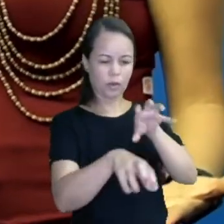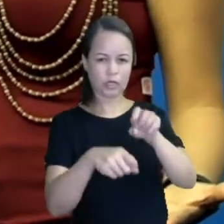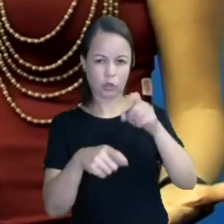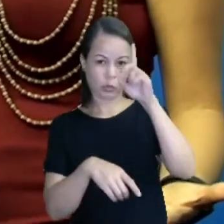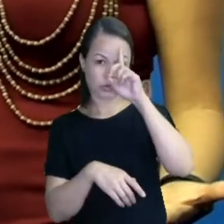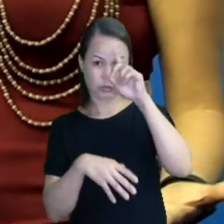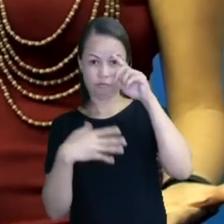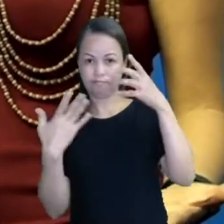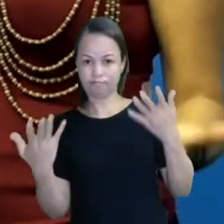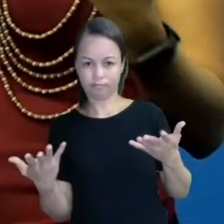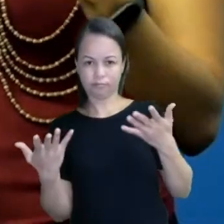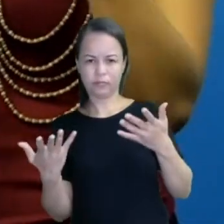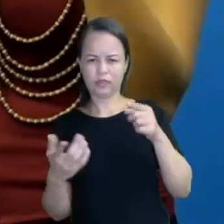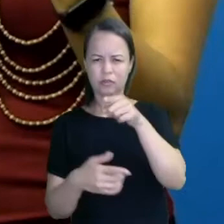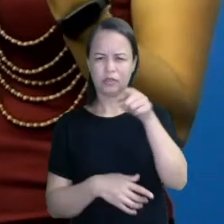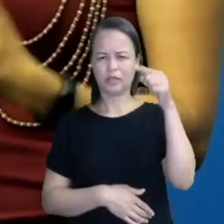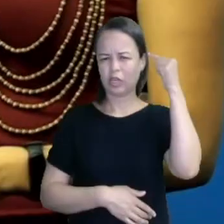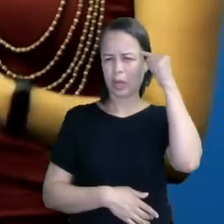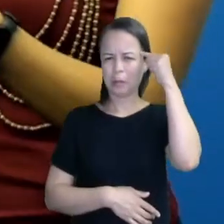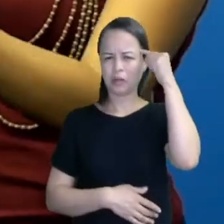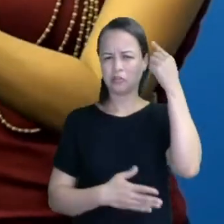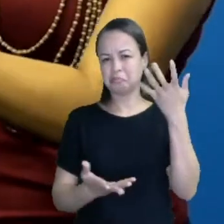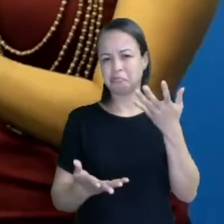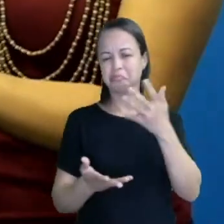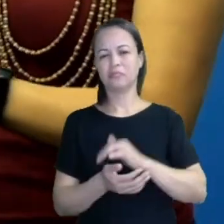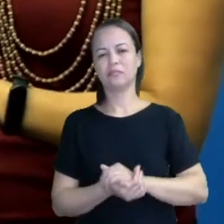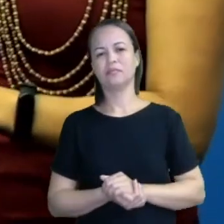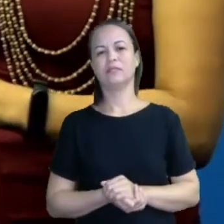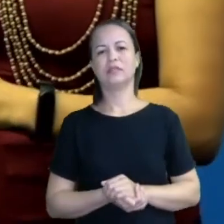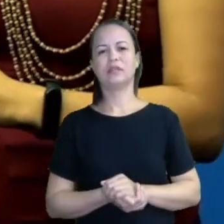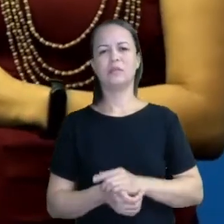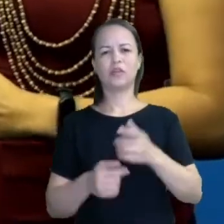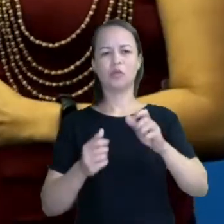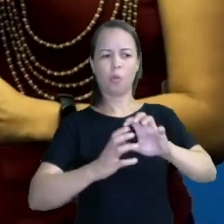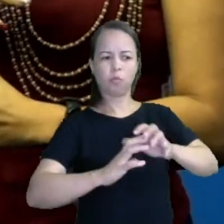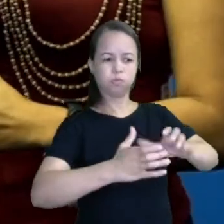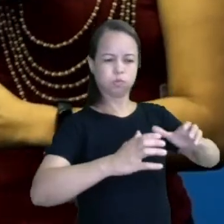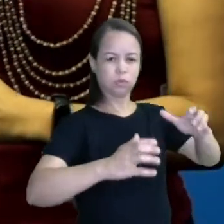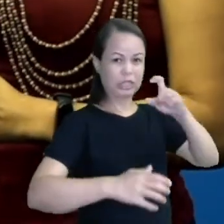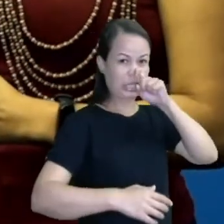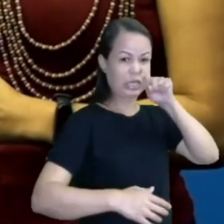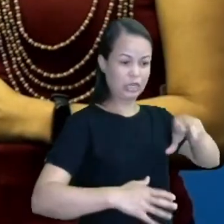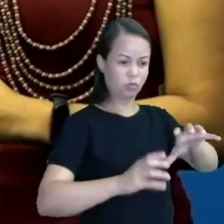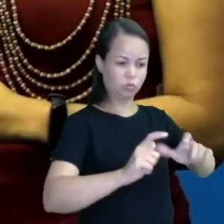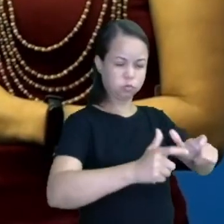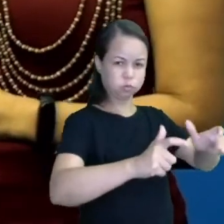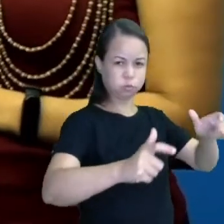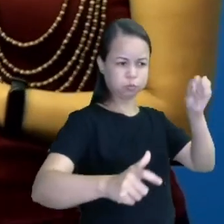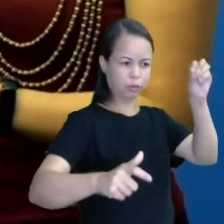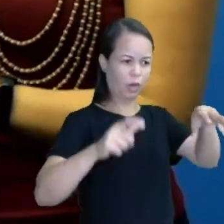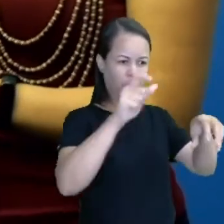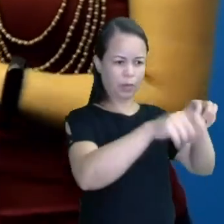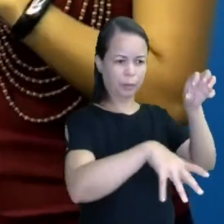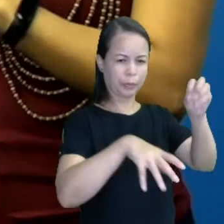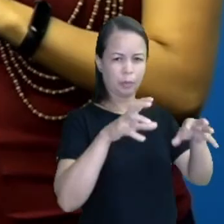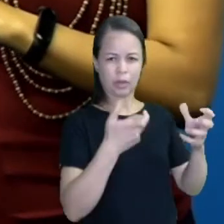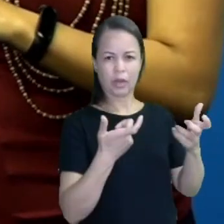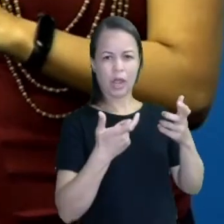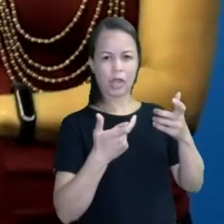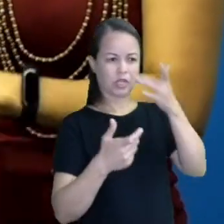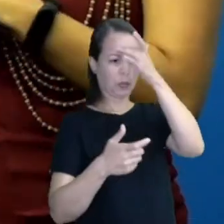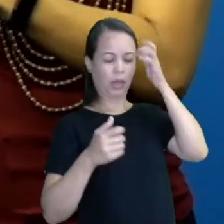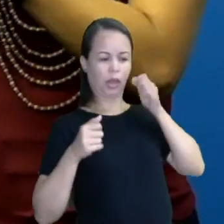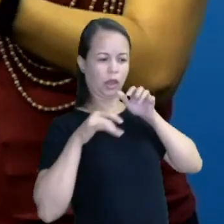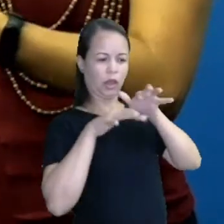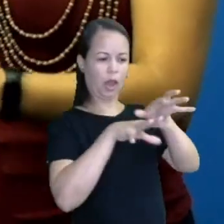já imaginou isso? Você já imaginou o amontoado de lixo? Se o seu bairro não tem coleta de lixo, imagina o amontoado